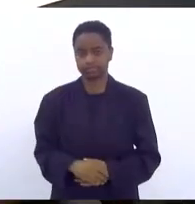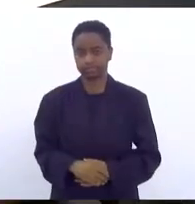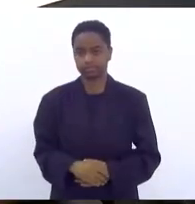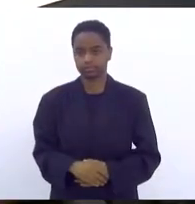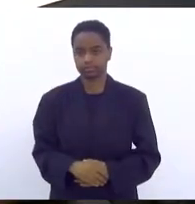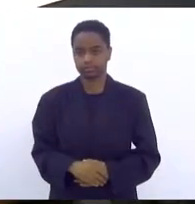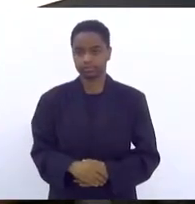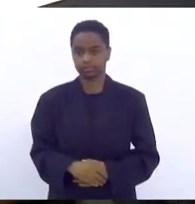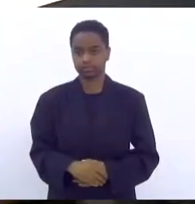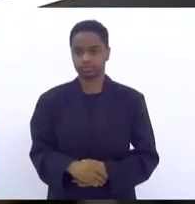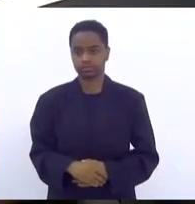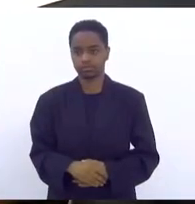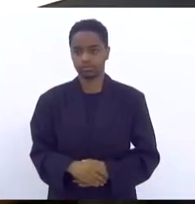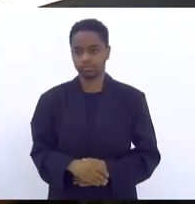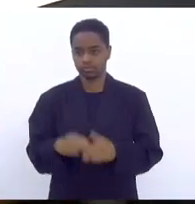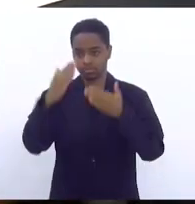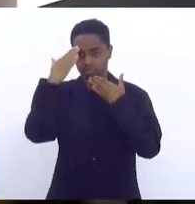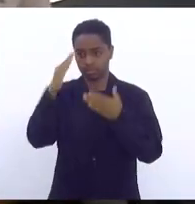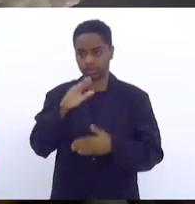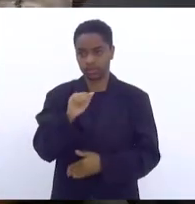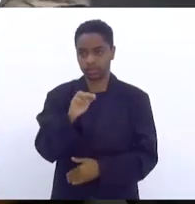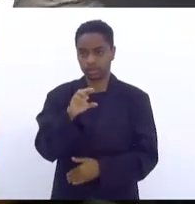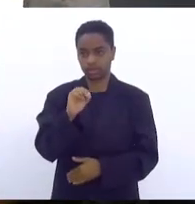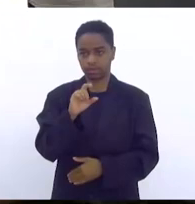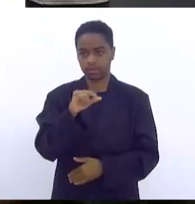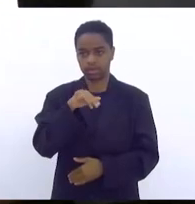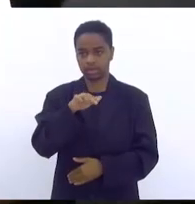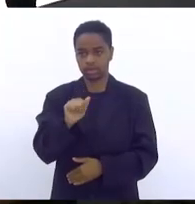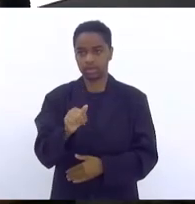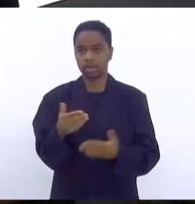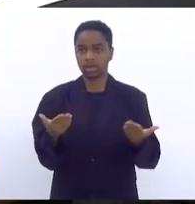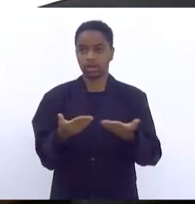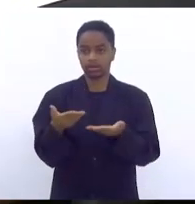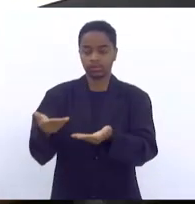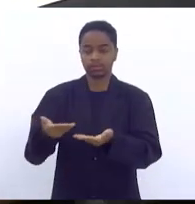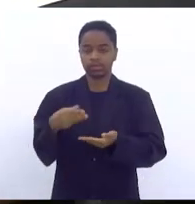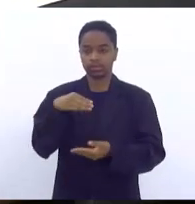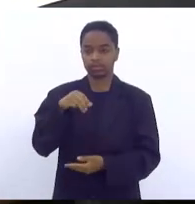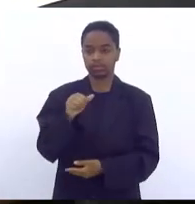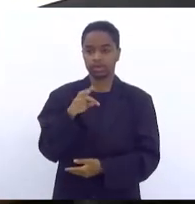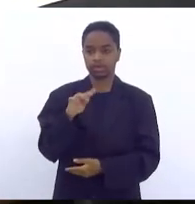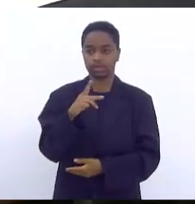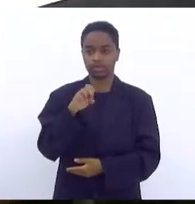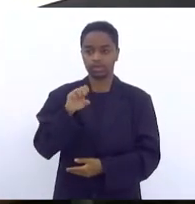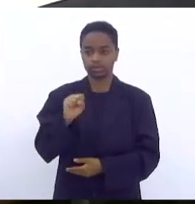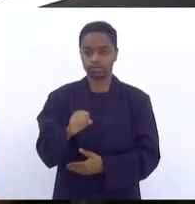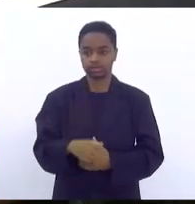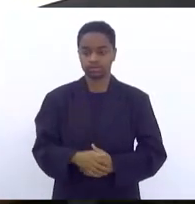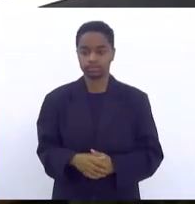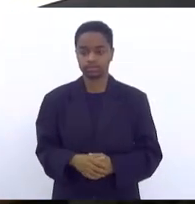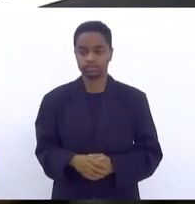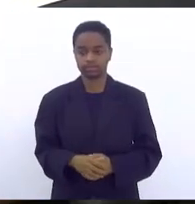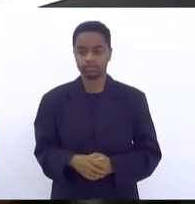agradeço Obrigada Carolina passo agora Mateus Edson de Rio das